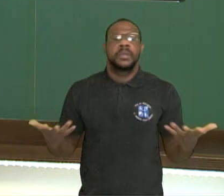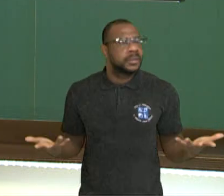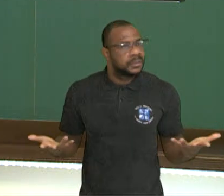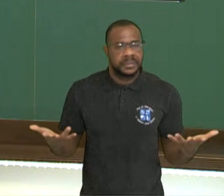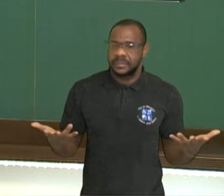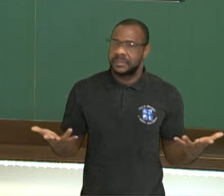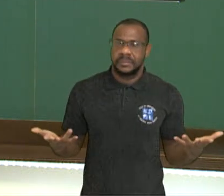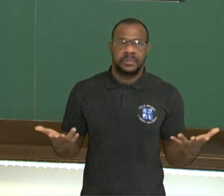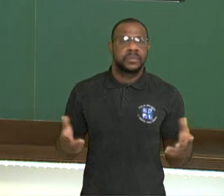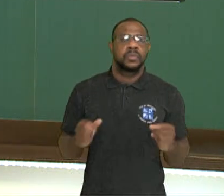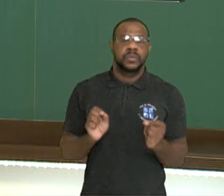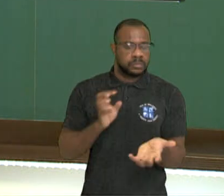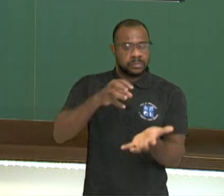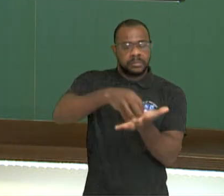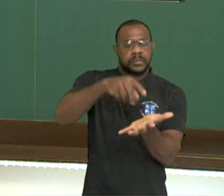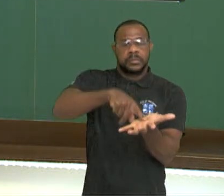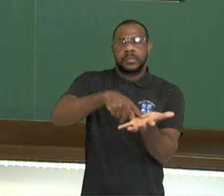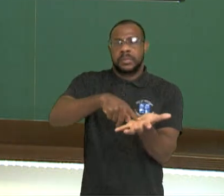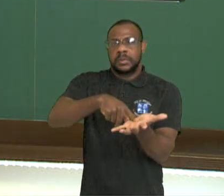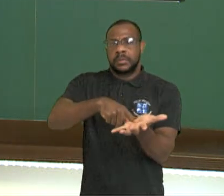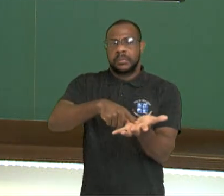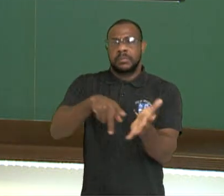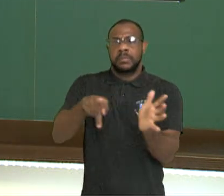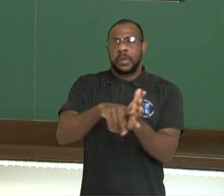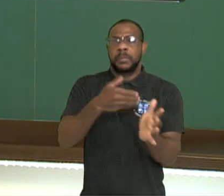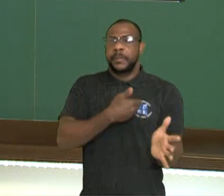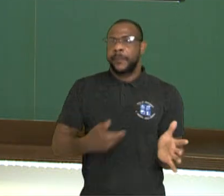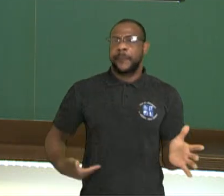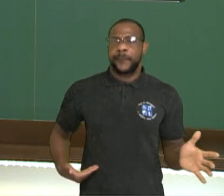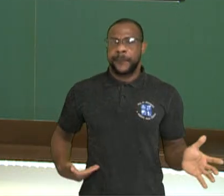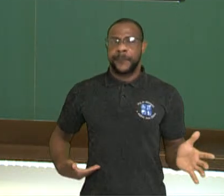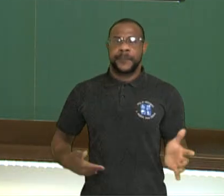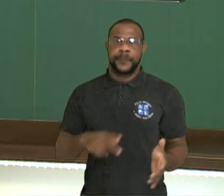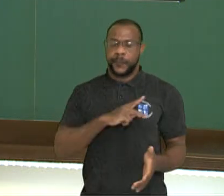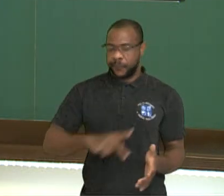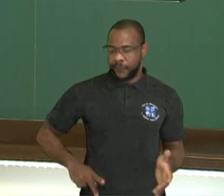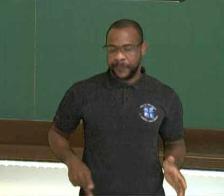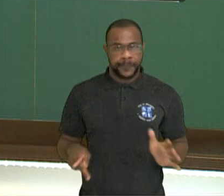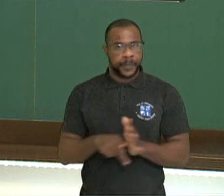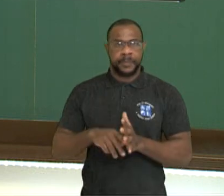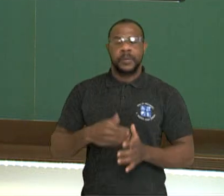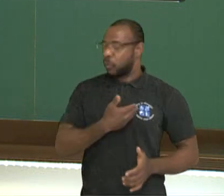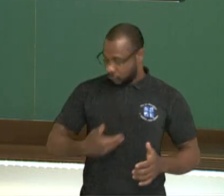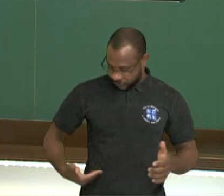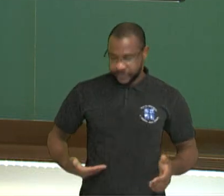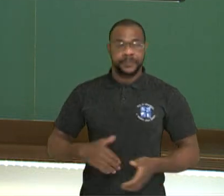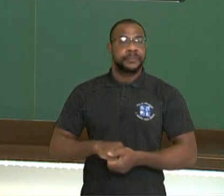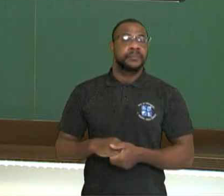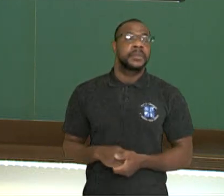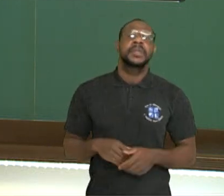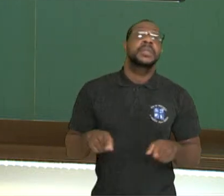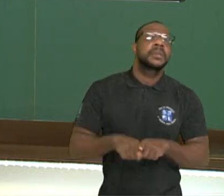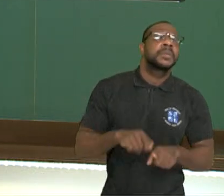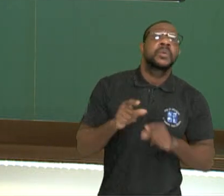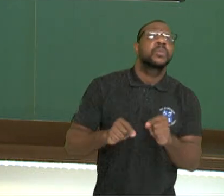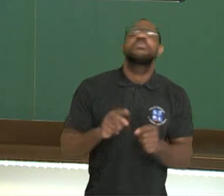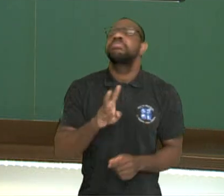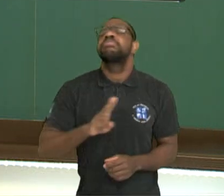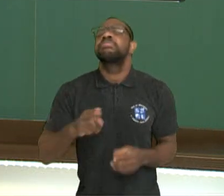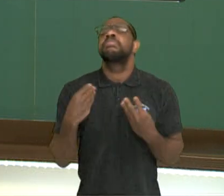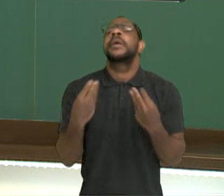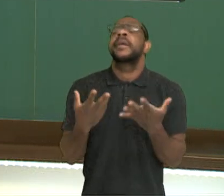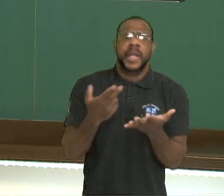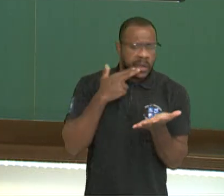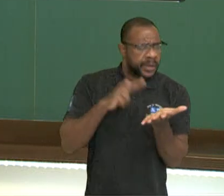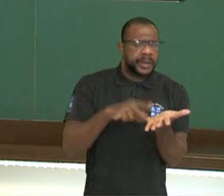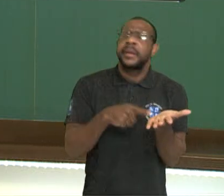normalmente a uma instituição pública. Ainda, vimos já a serventia, a utilidade dessas cartas,